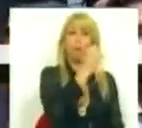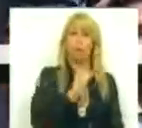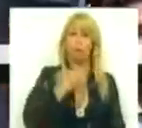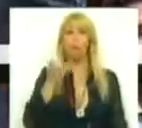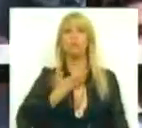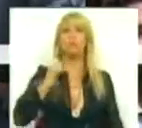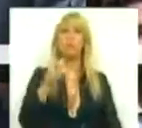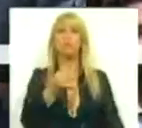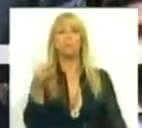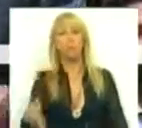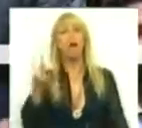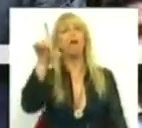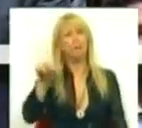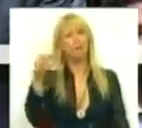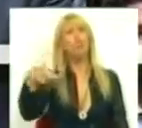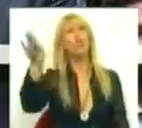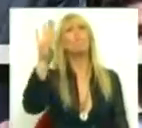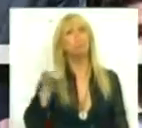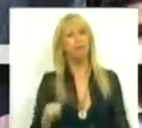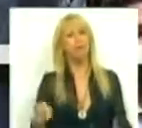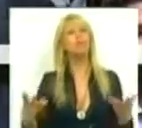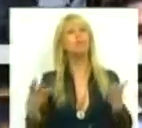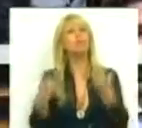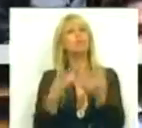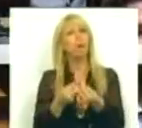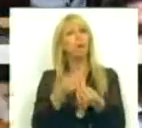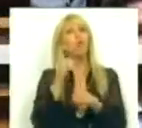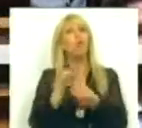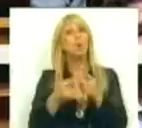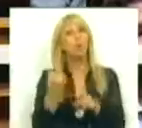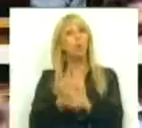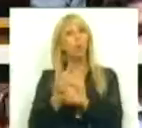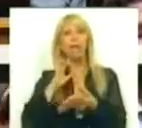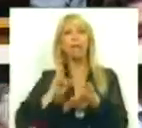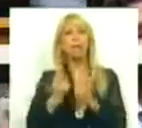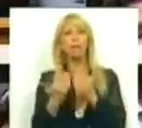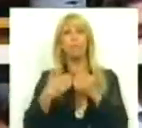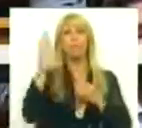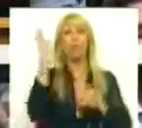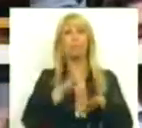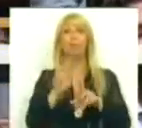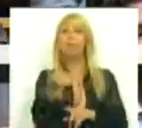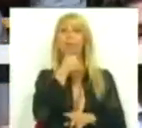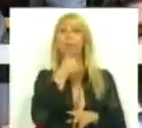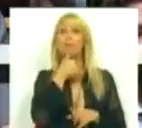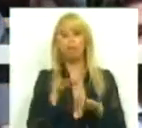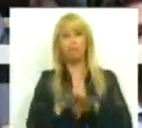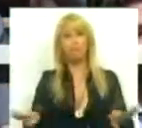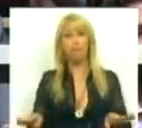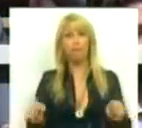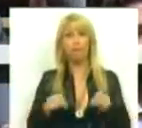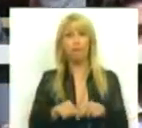mas também o Partido Socialista convergem naquilo que é o mais essencial das decisões que vão estar em cima da mesa